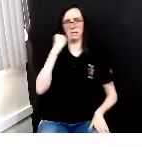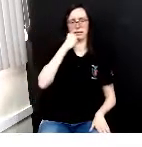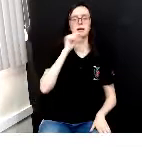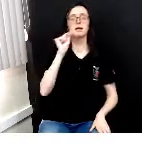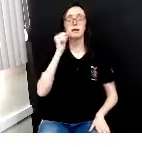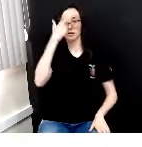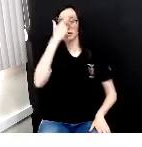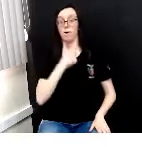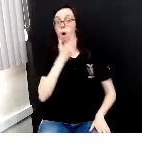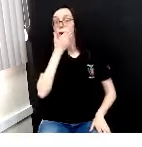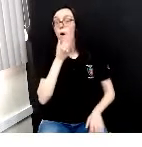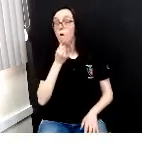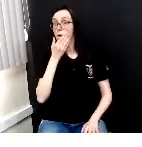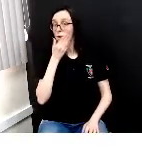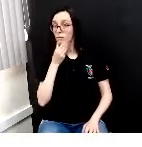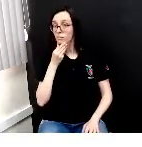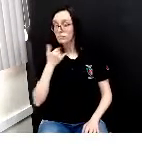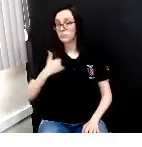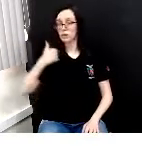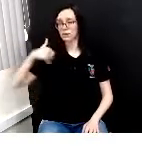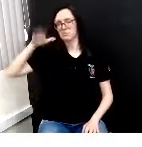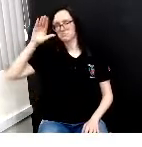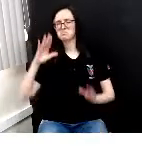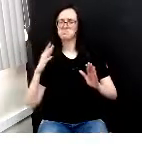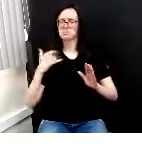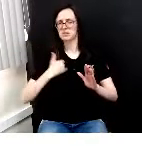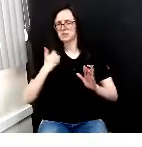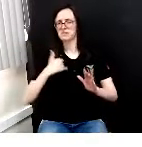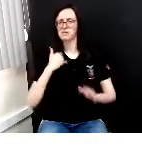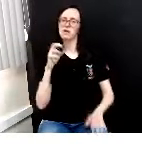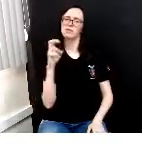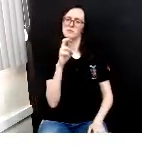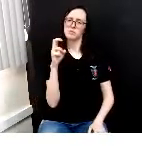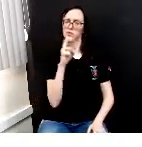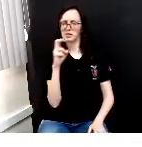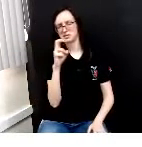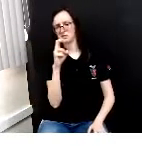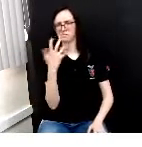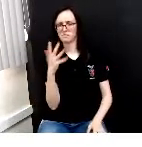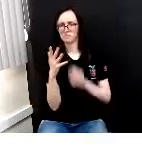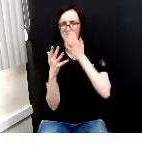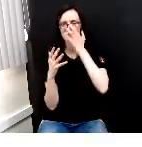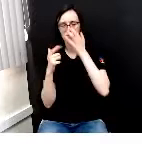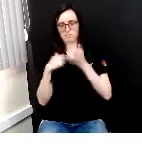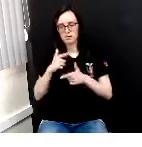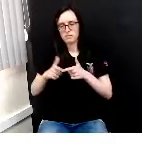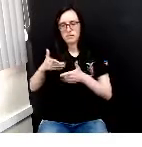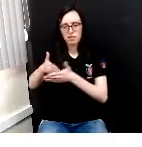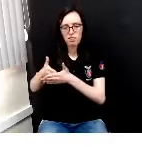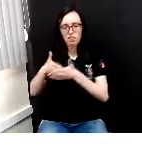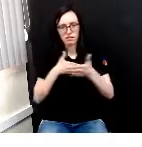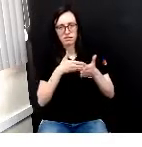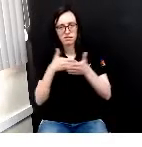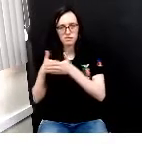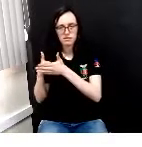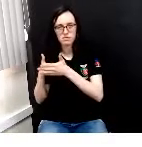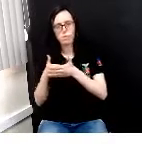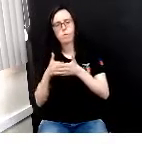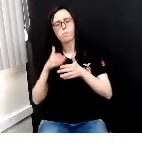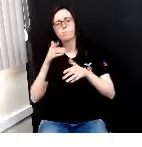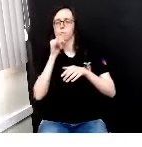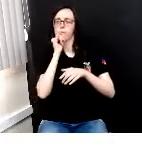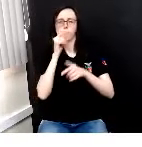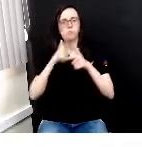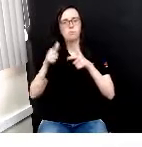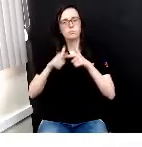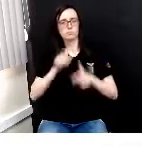são homens mais velhos, com cerca de 55 anos, com comorbidades, como doença do